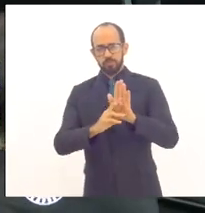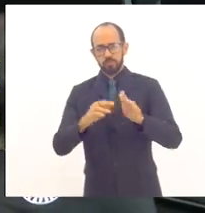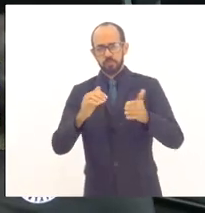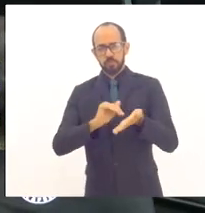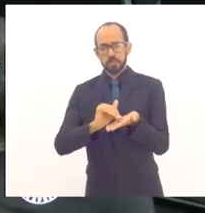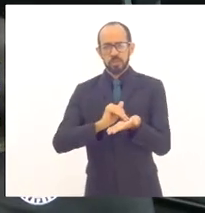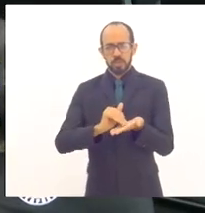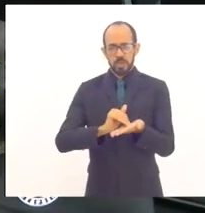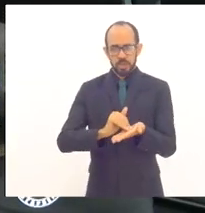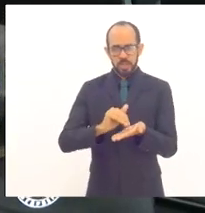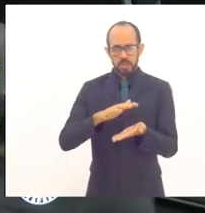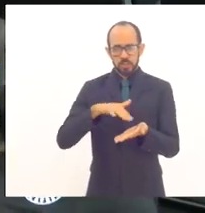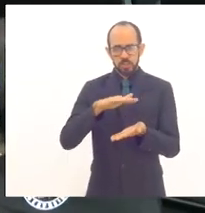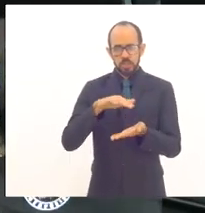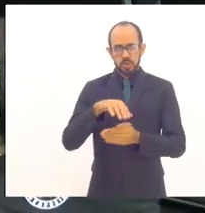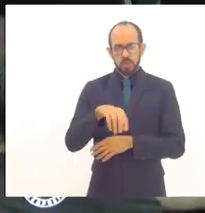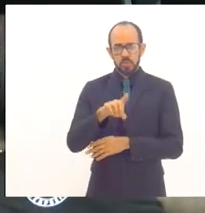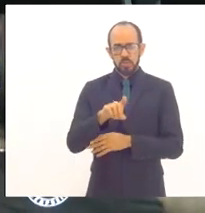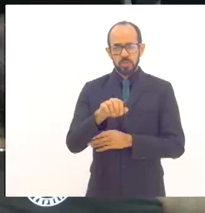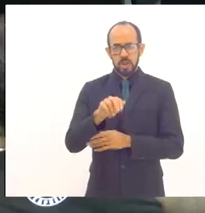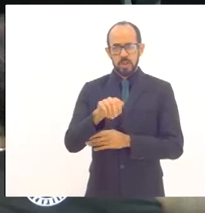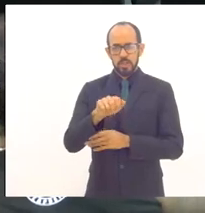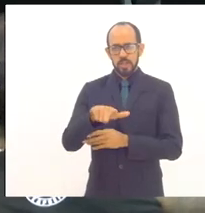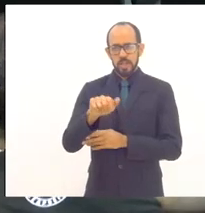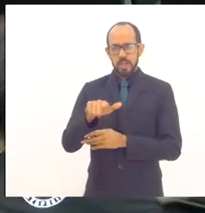secretária Daniele Barros.